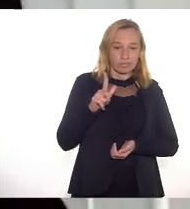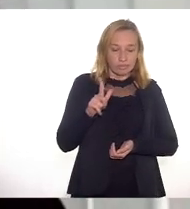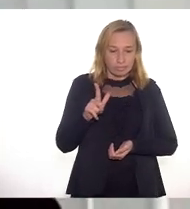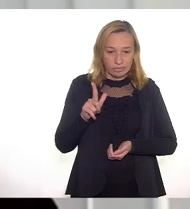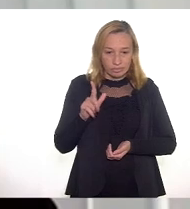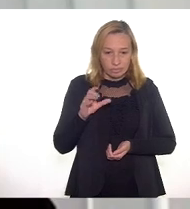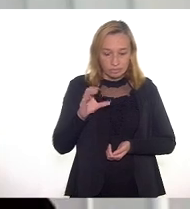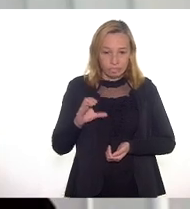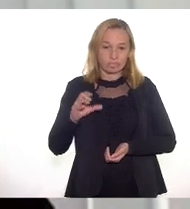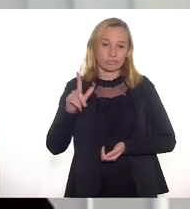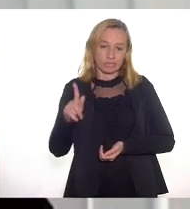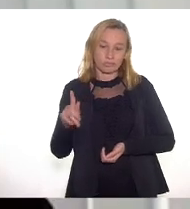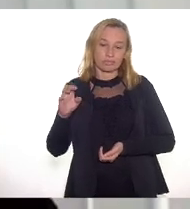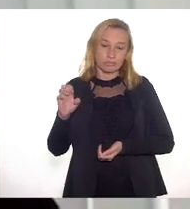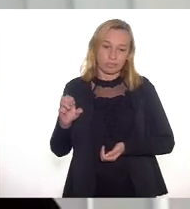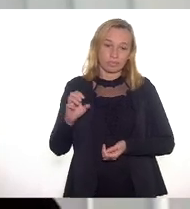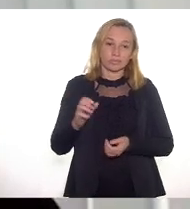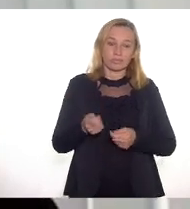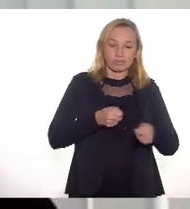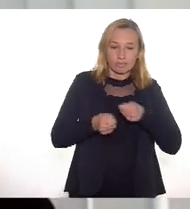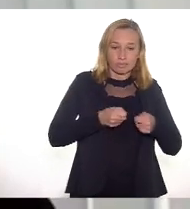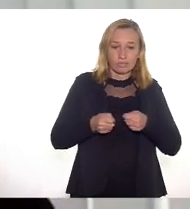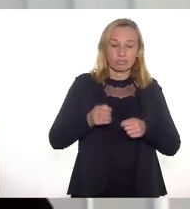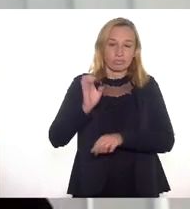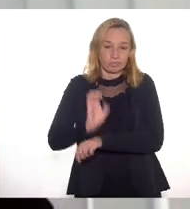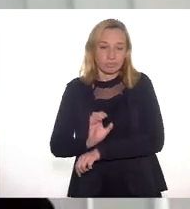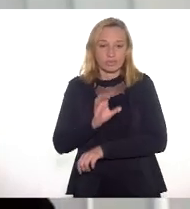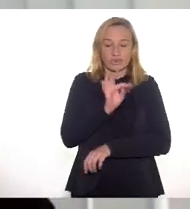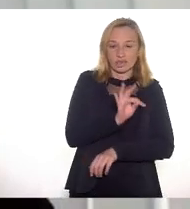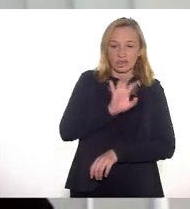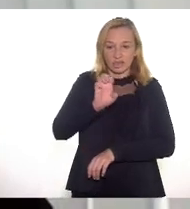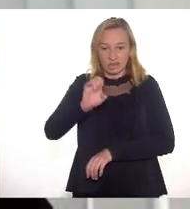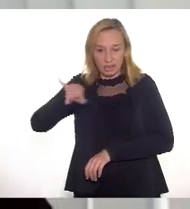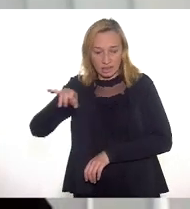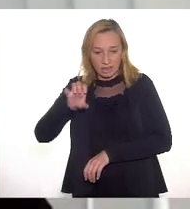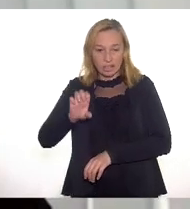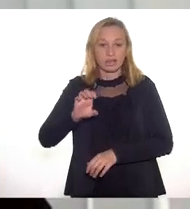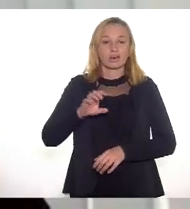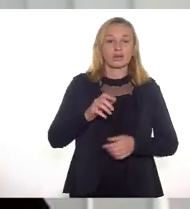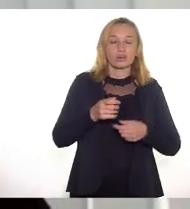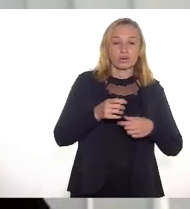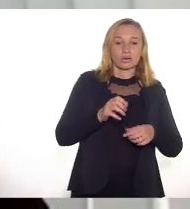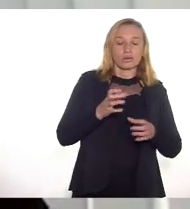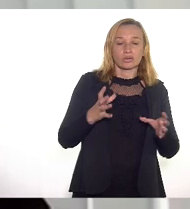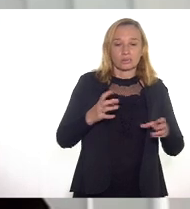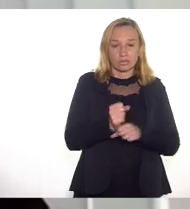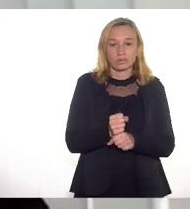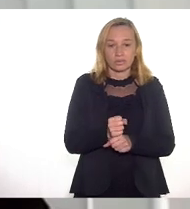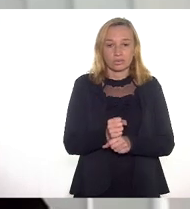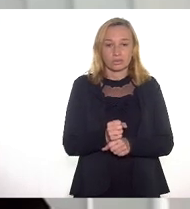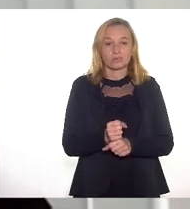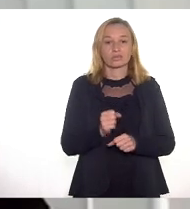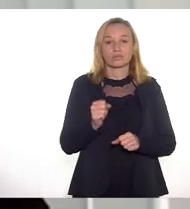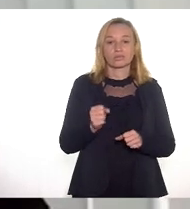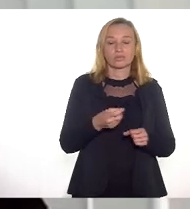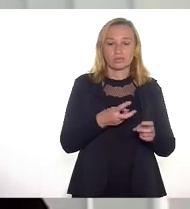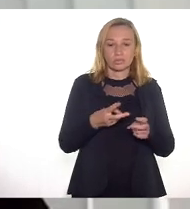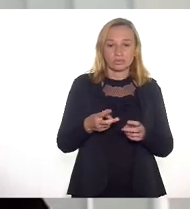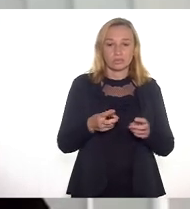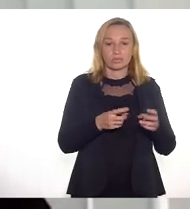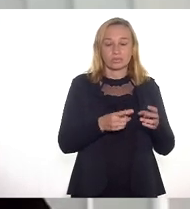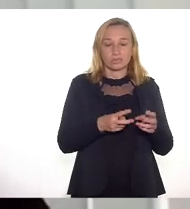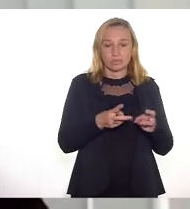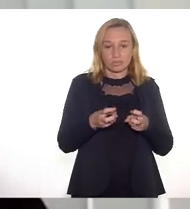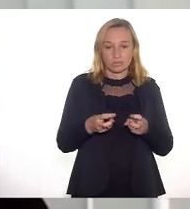a Controladoria Geral do Estado, TCE, Conselho Regional de Contabilidade e o Observatório Social. Então,